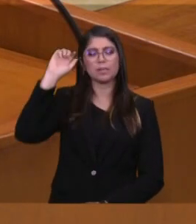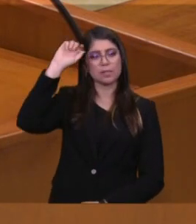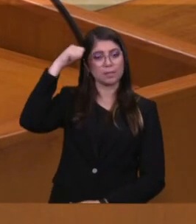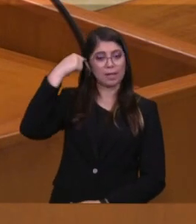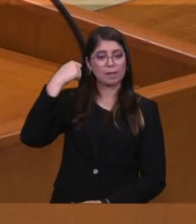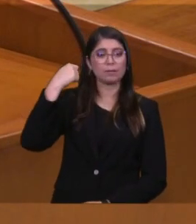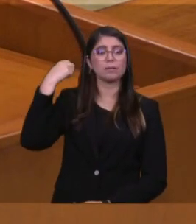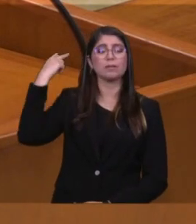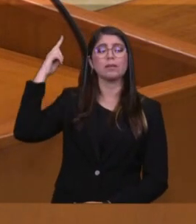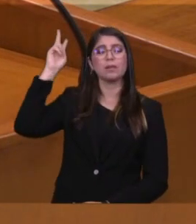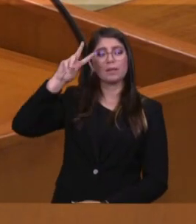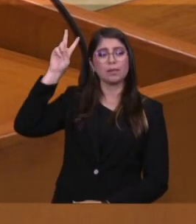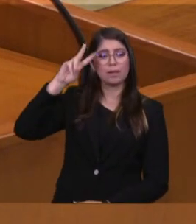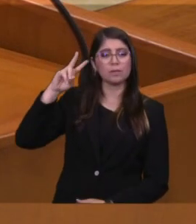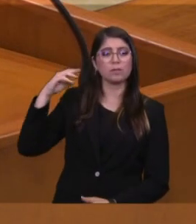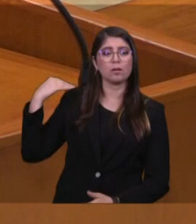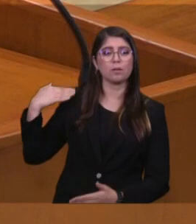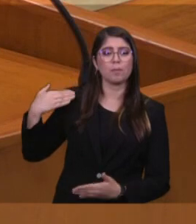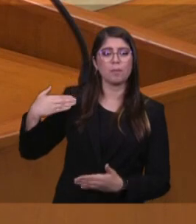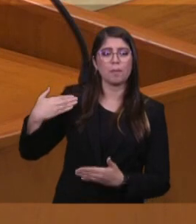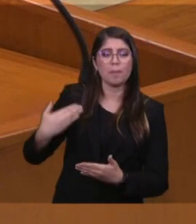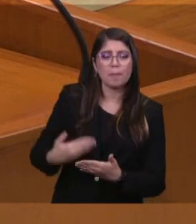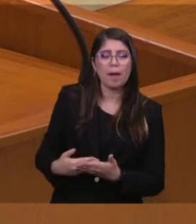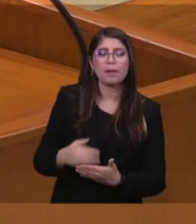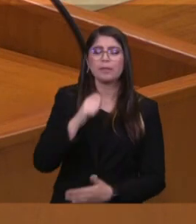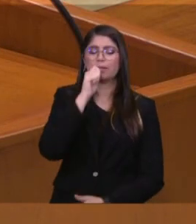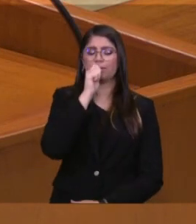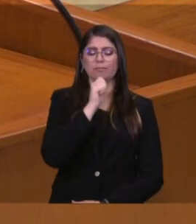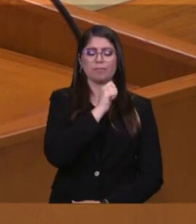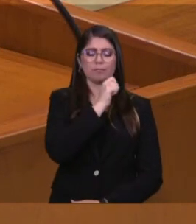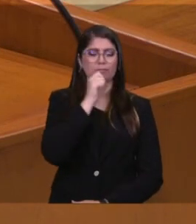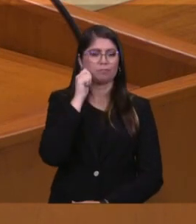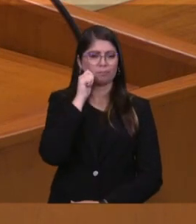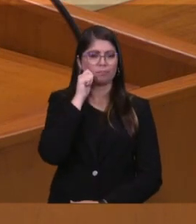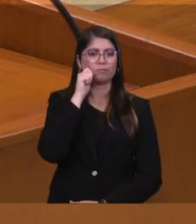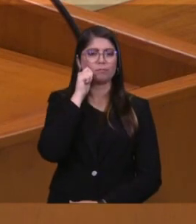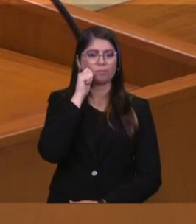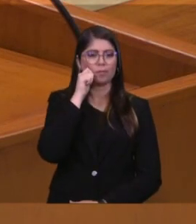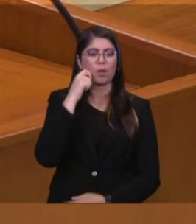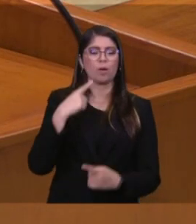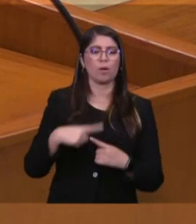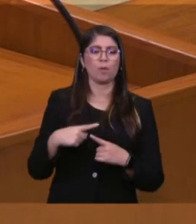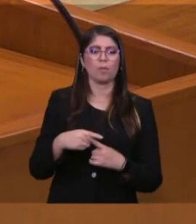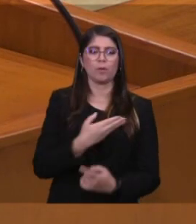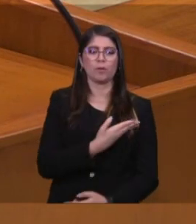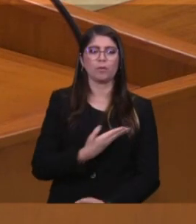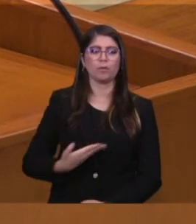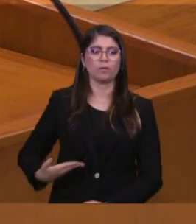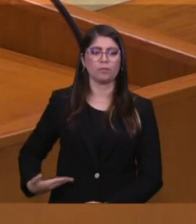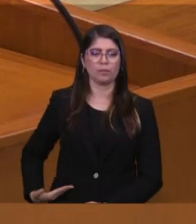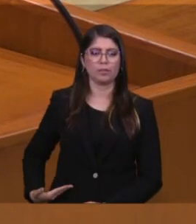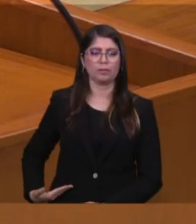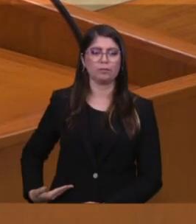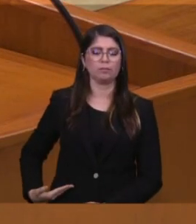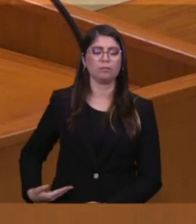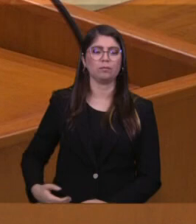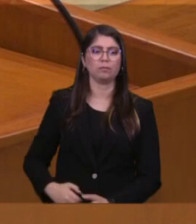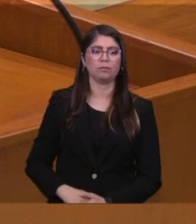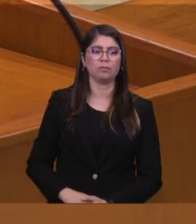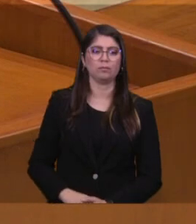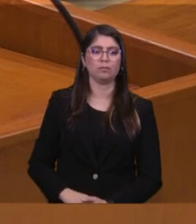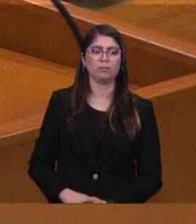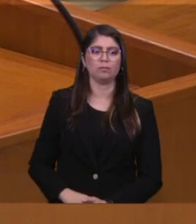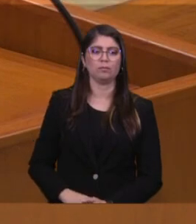da história tombaram, sacrificados pelos verdugos do Estado e seus cúmplices.